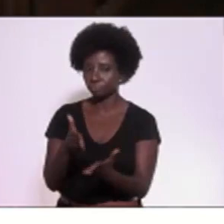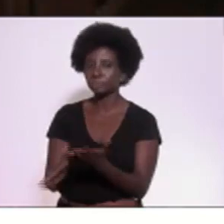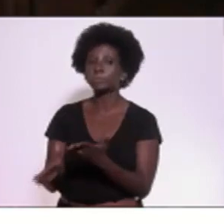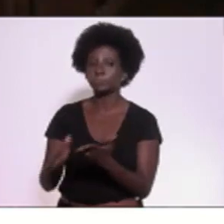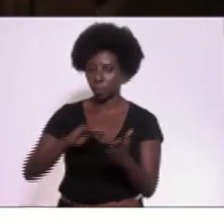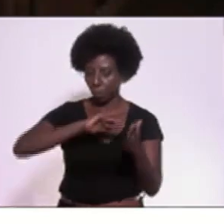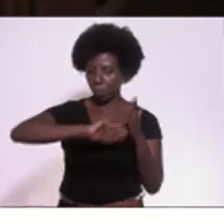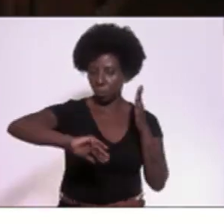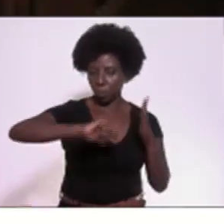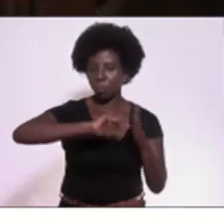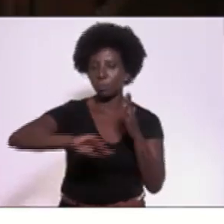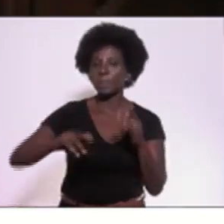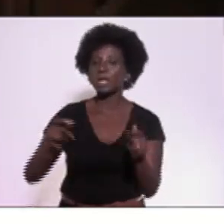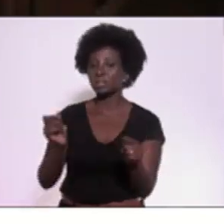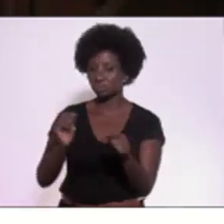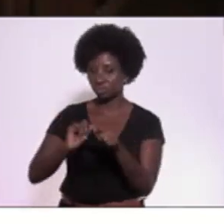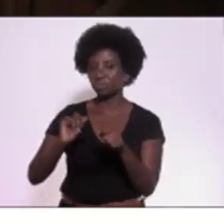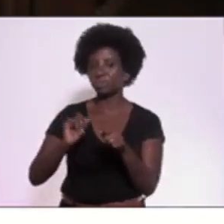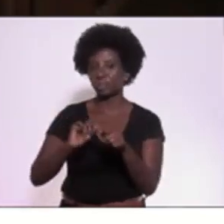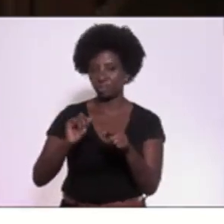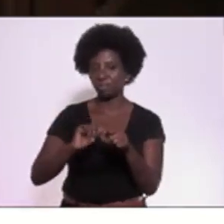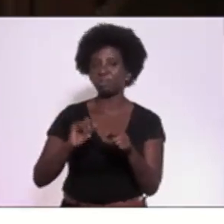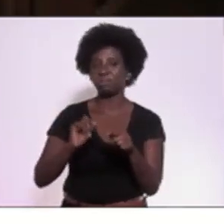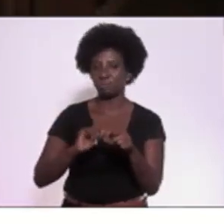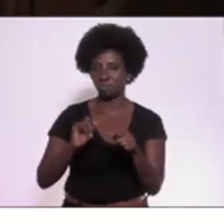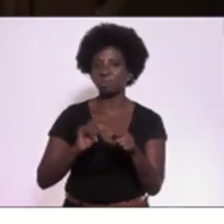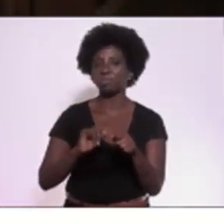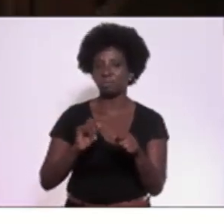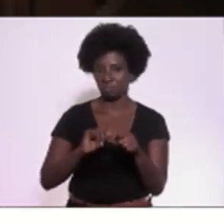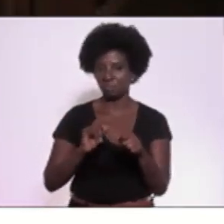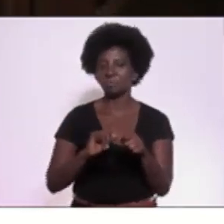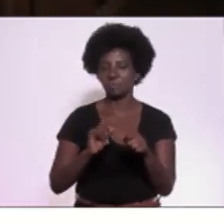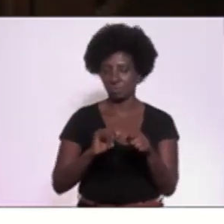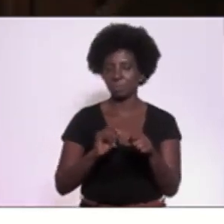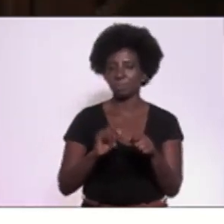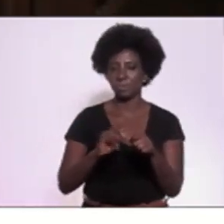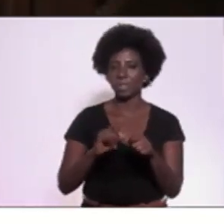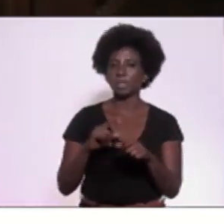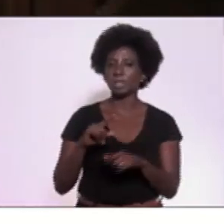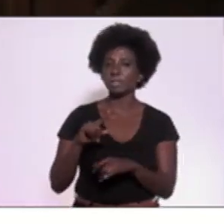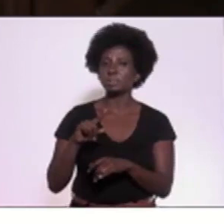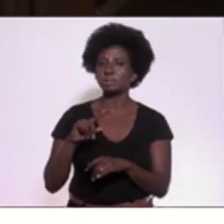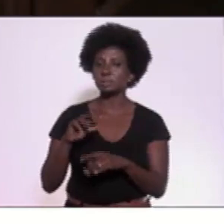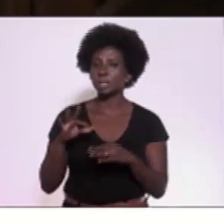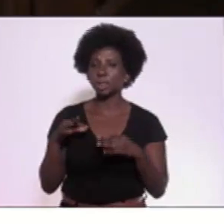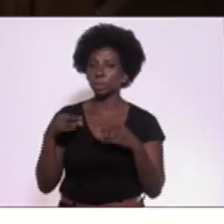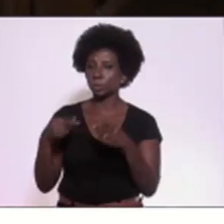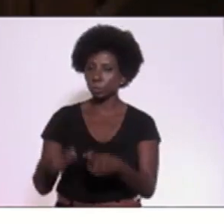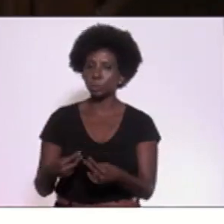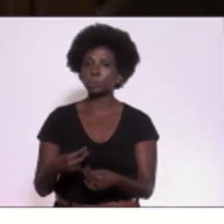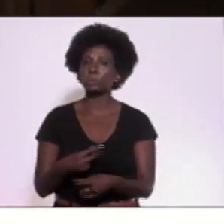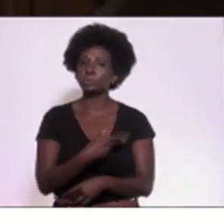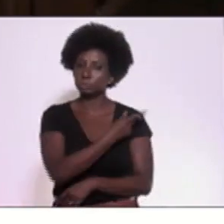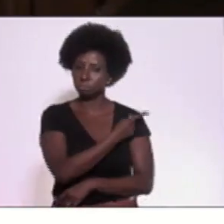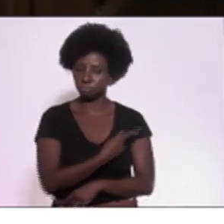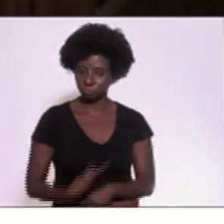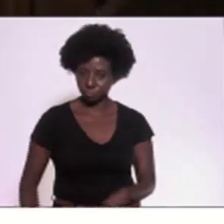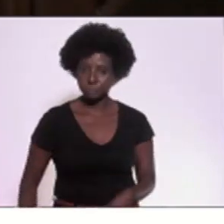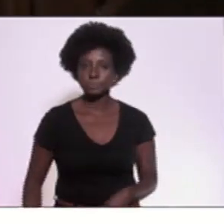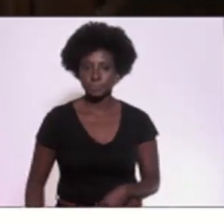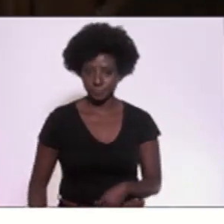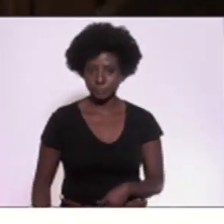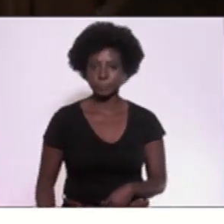acostumados a dar em sistemas democráticos. Eles não conseguem lidar com a democracia porque